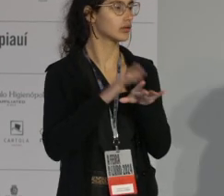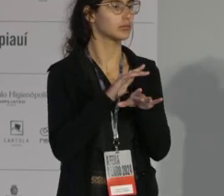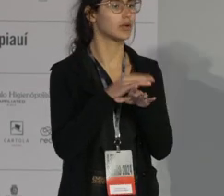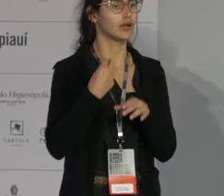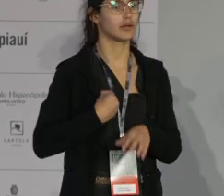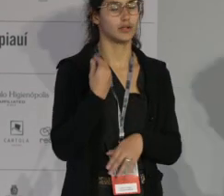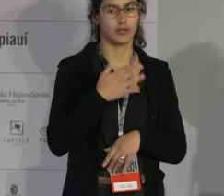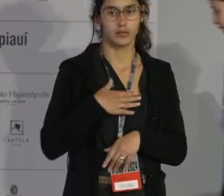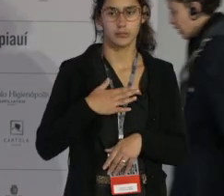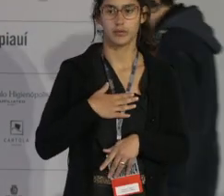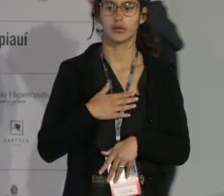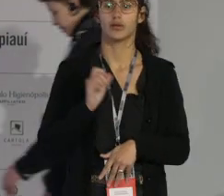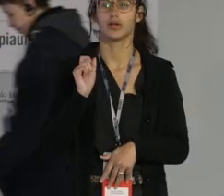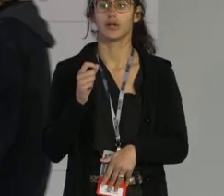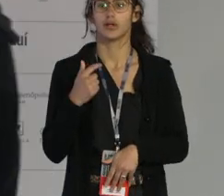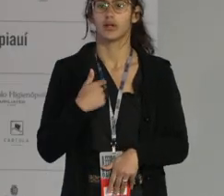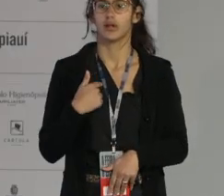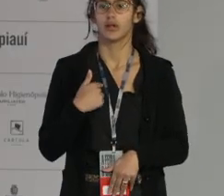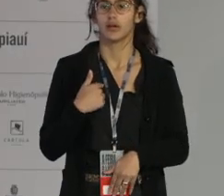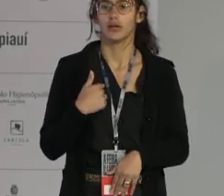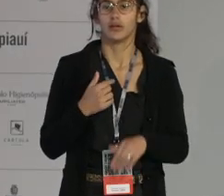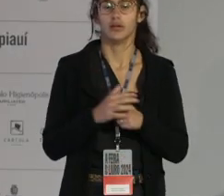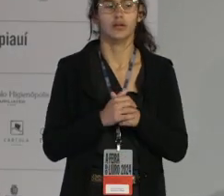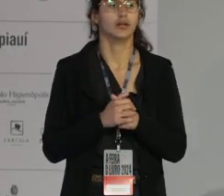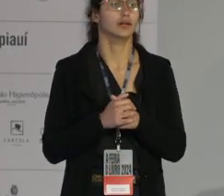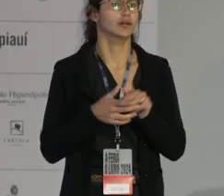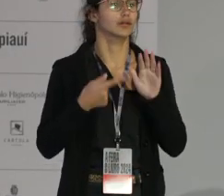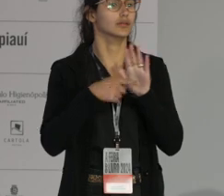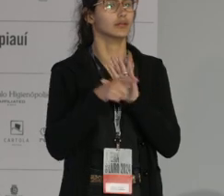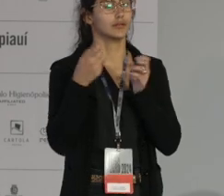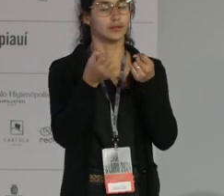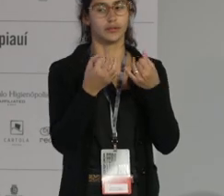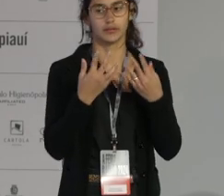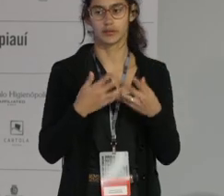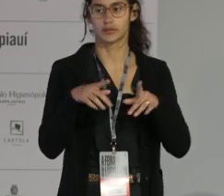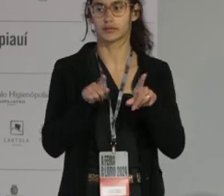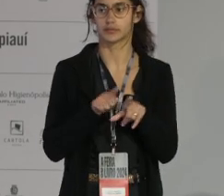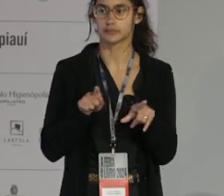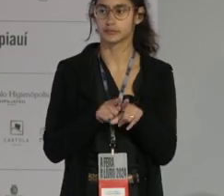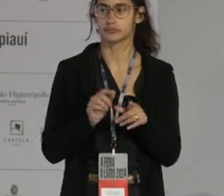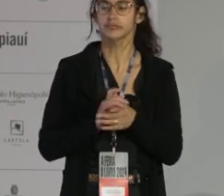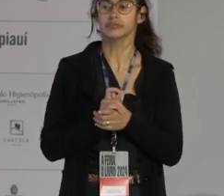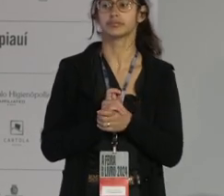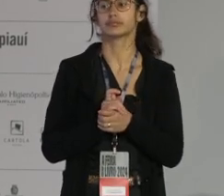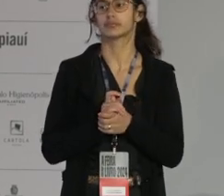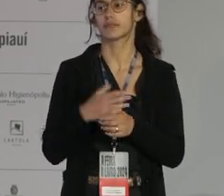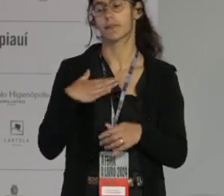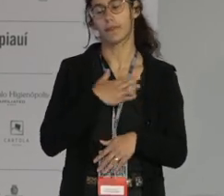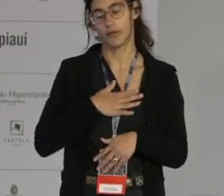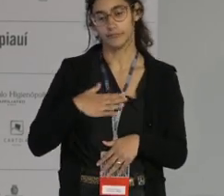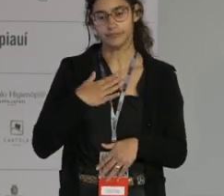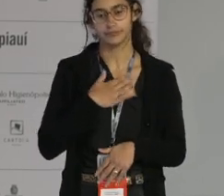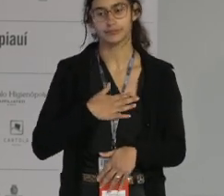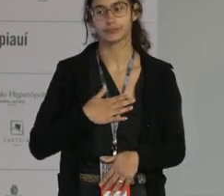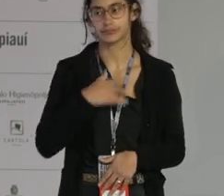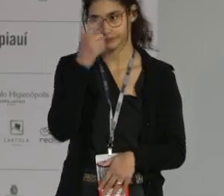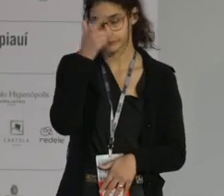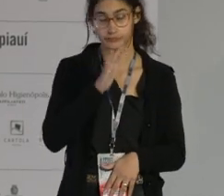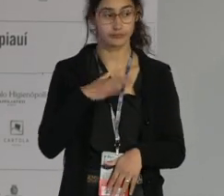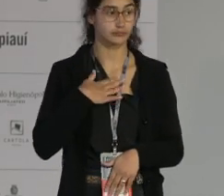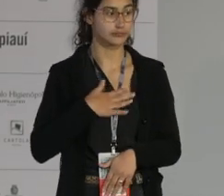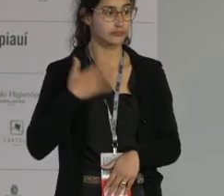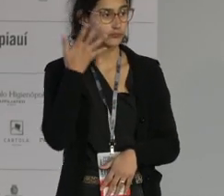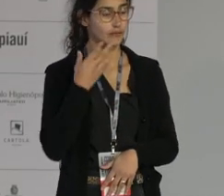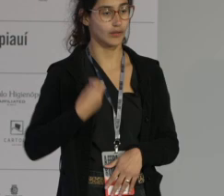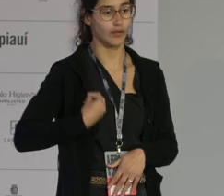tal. E eu estava falando assim, no fundo é o que eu falei também um pouco. Assim, eu gosto, é feio, né? Mas eu gosto de